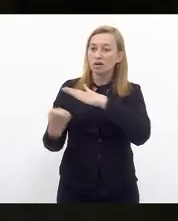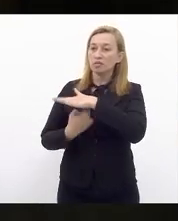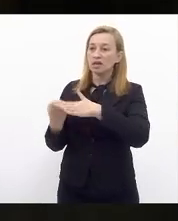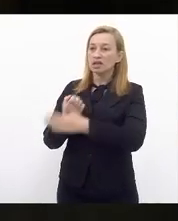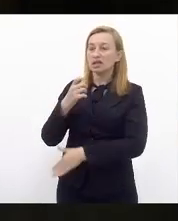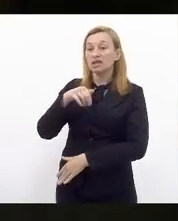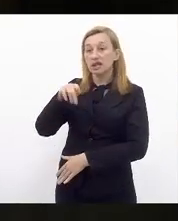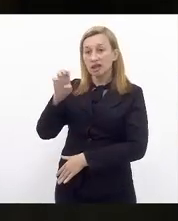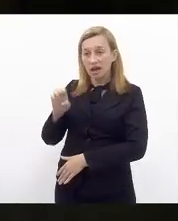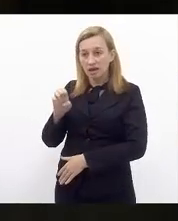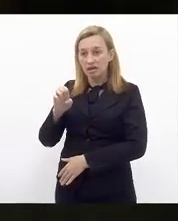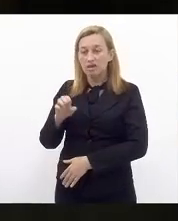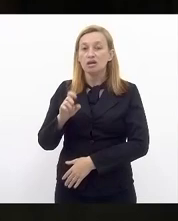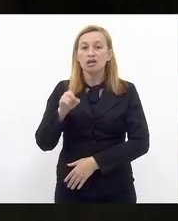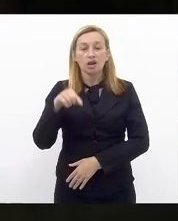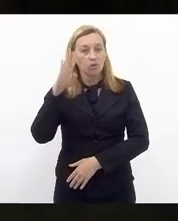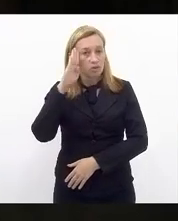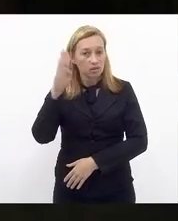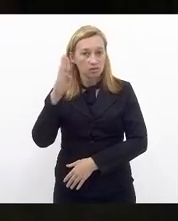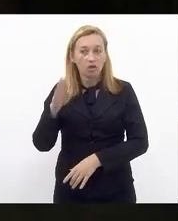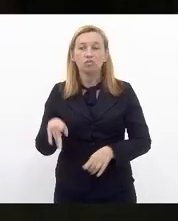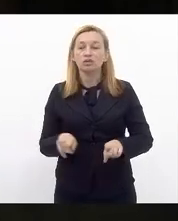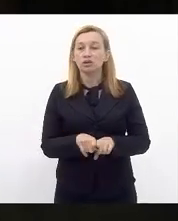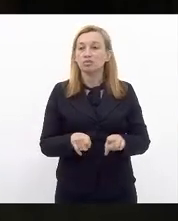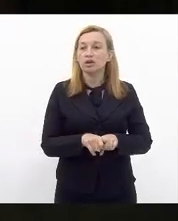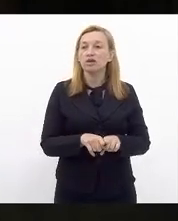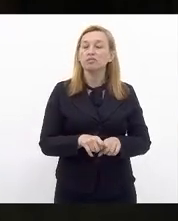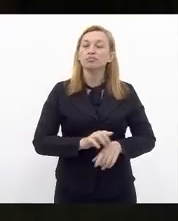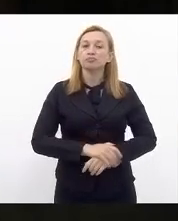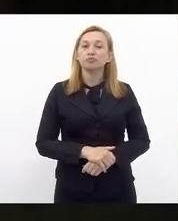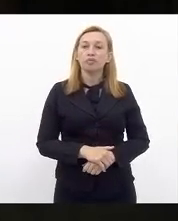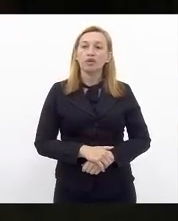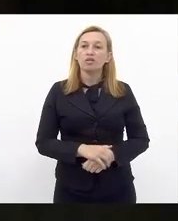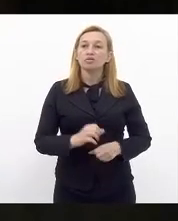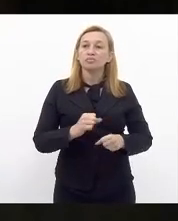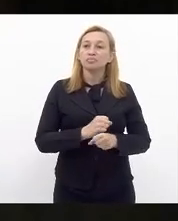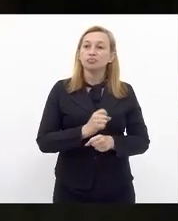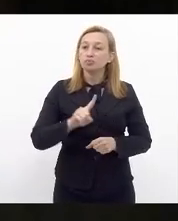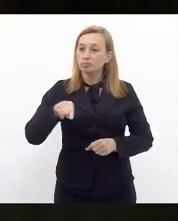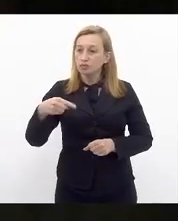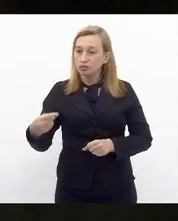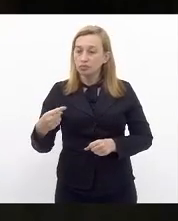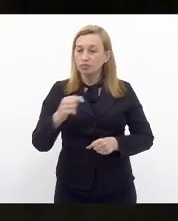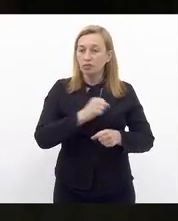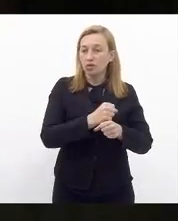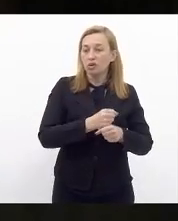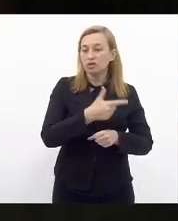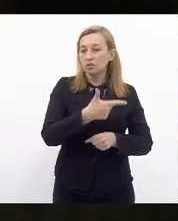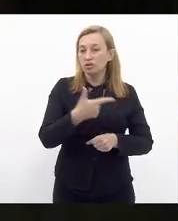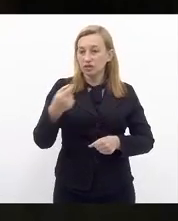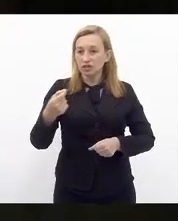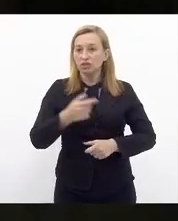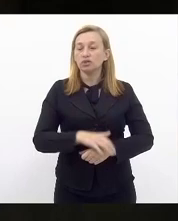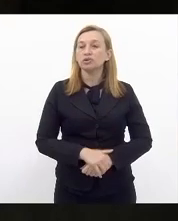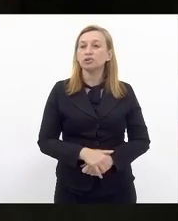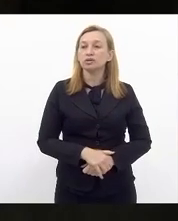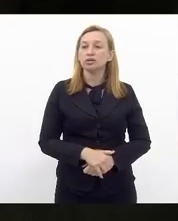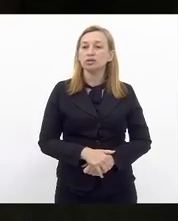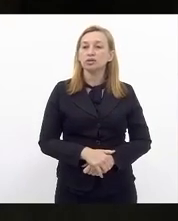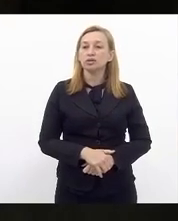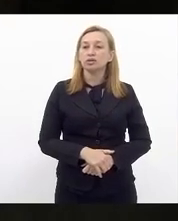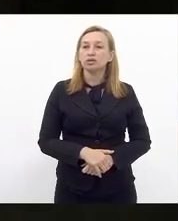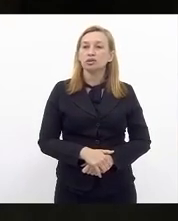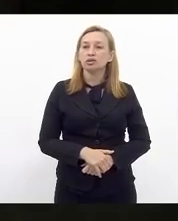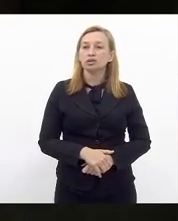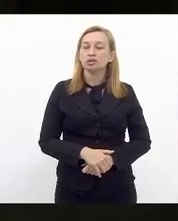Cedae também Um dos fatores isso é propiciar que no ano seguinte no ano 2020 em